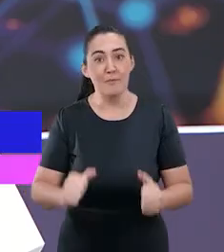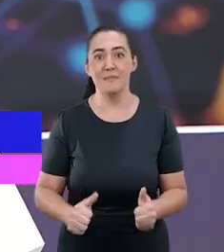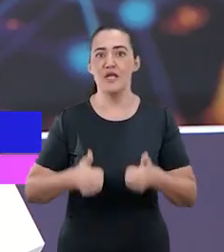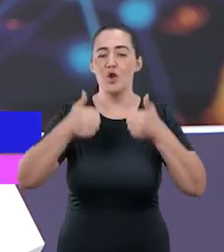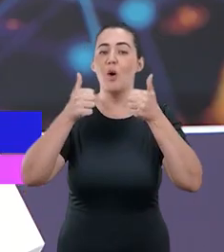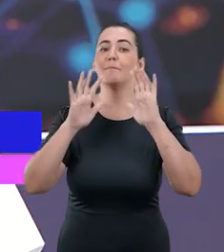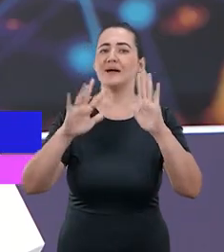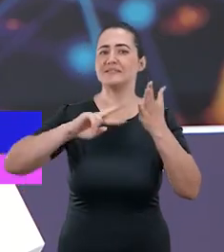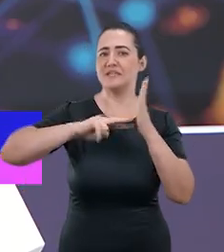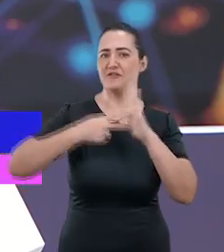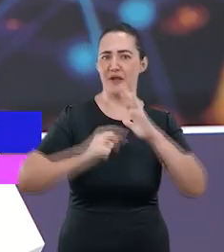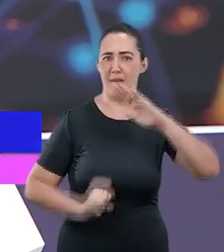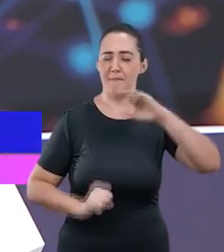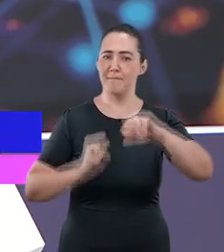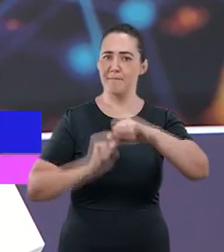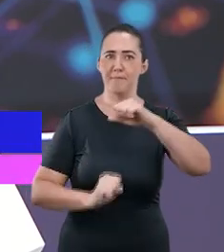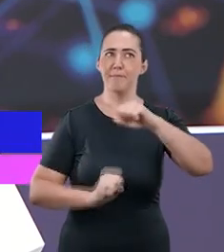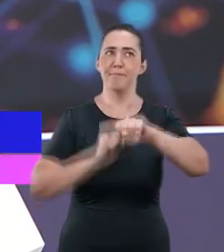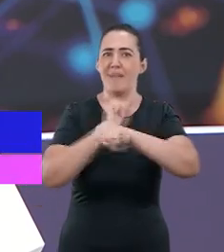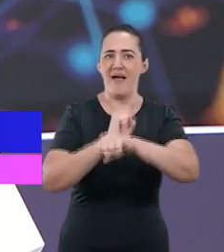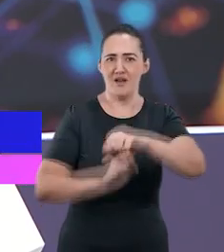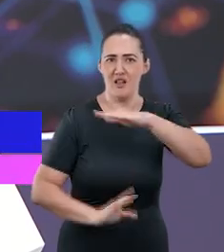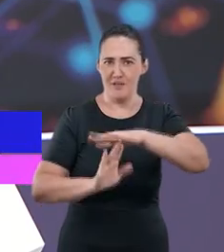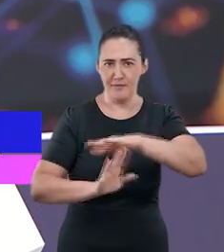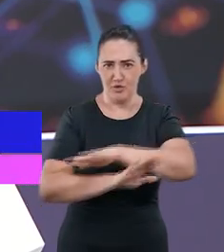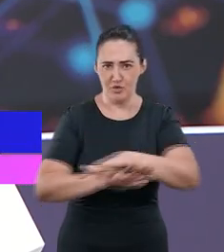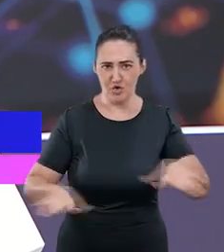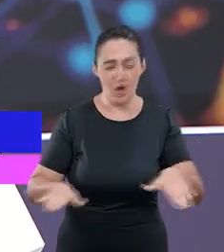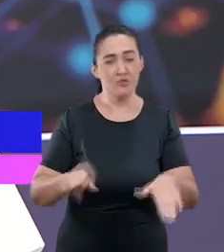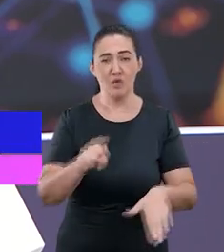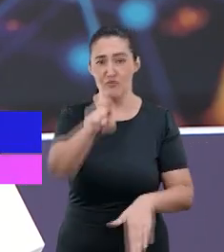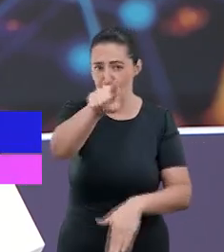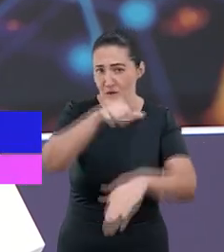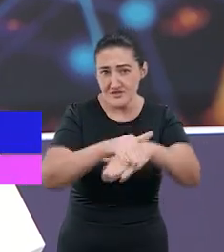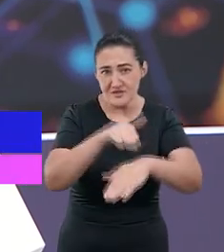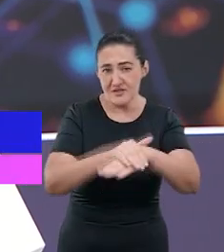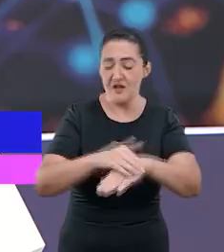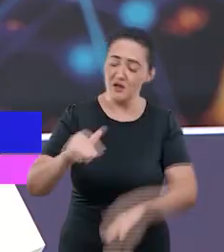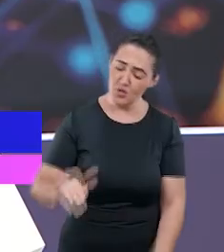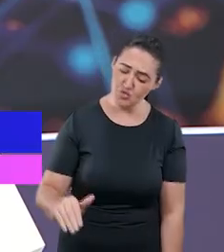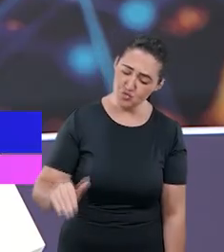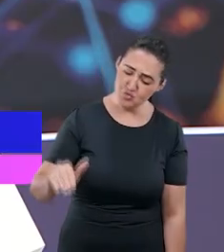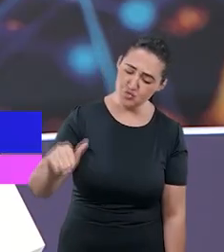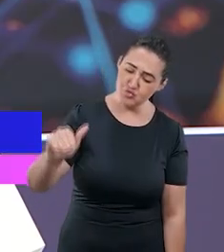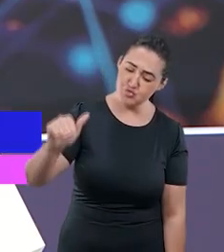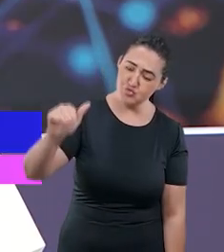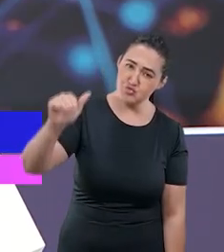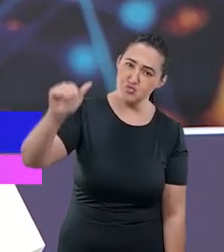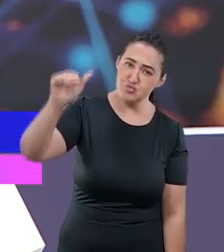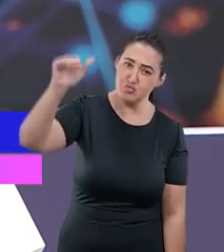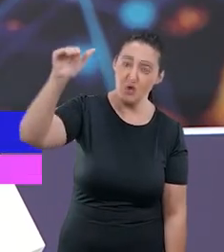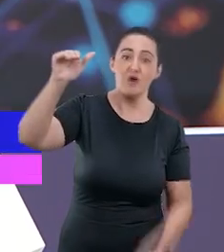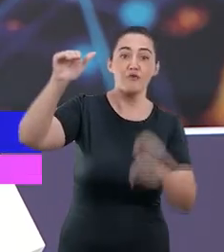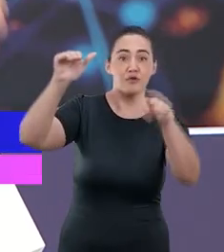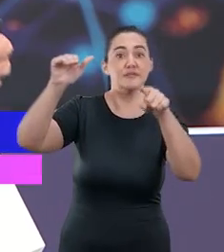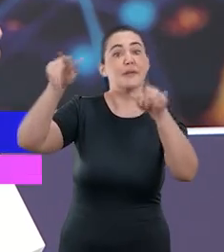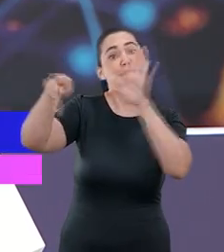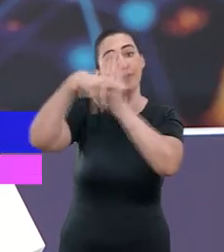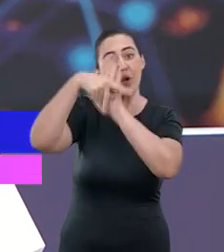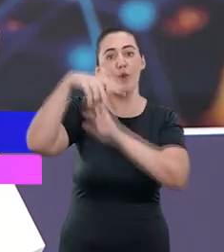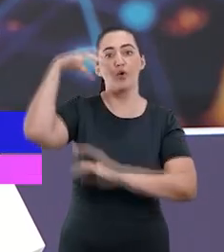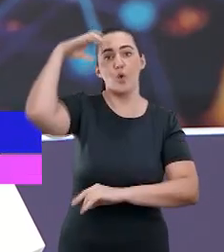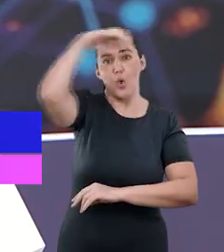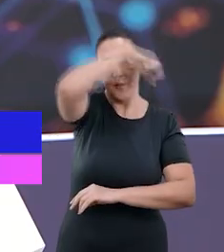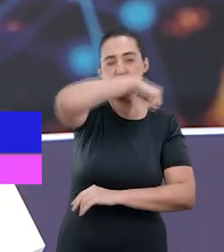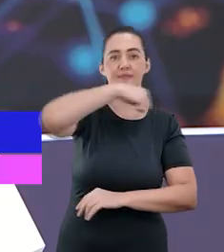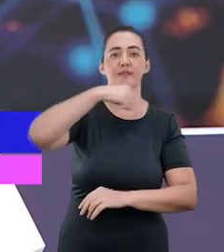fizeram o melhor, mas o melhor não é de acordo com a revelação, isso não significa que você deve perpetuar na tradição, mas tem que romper com